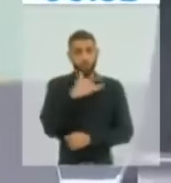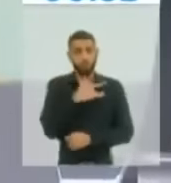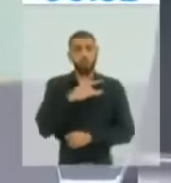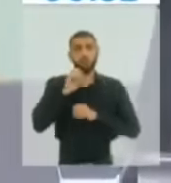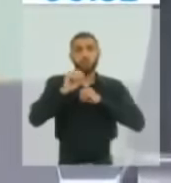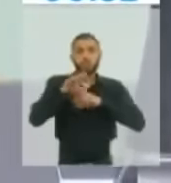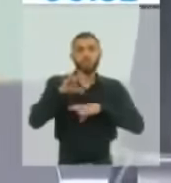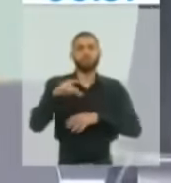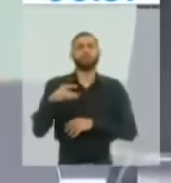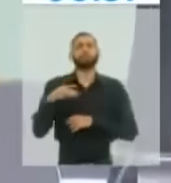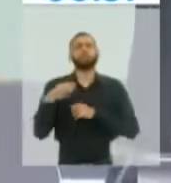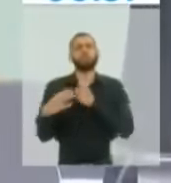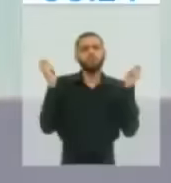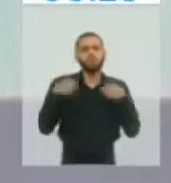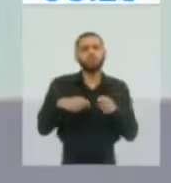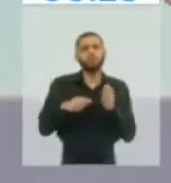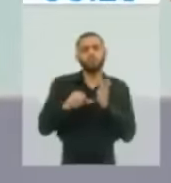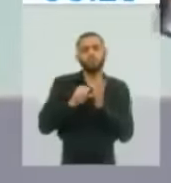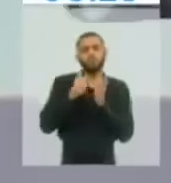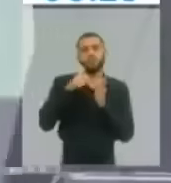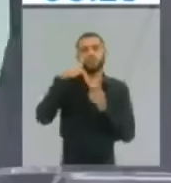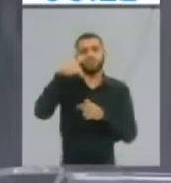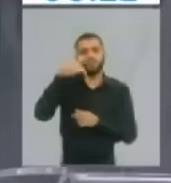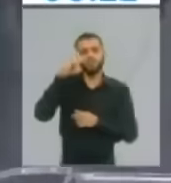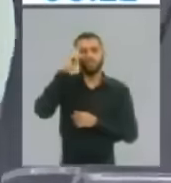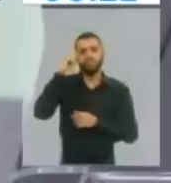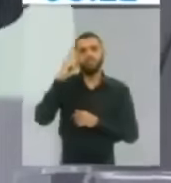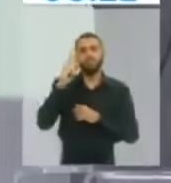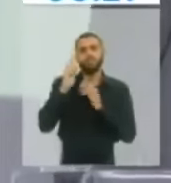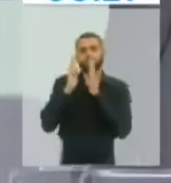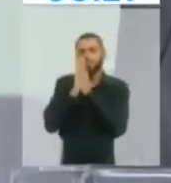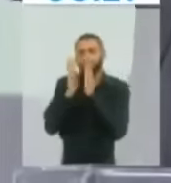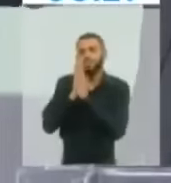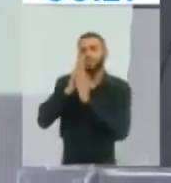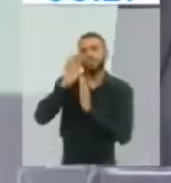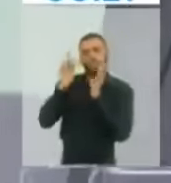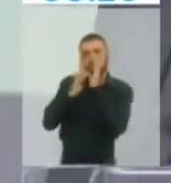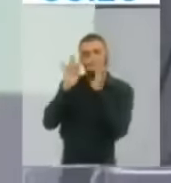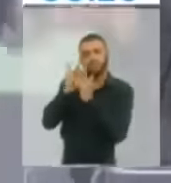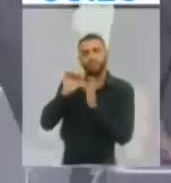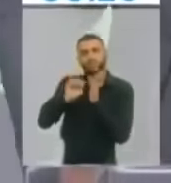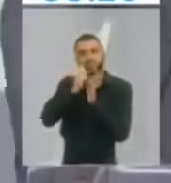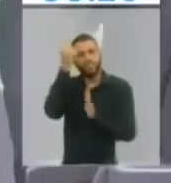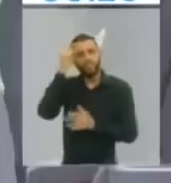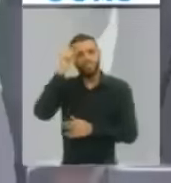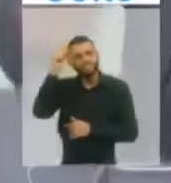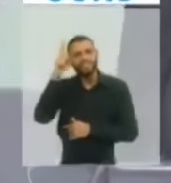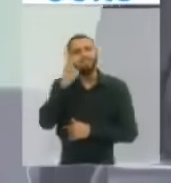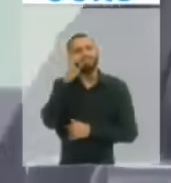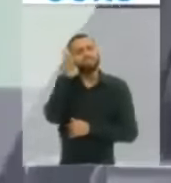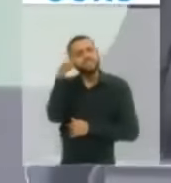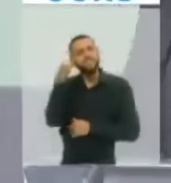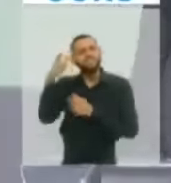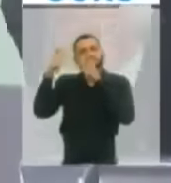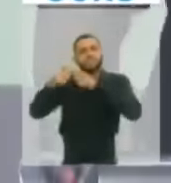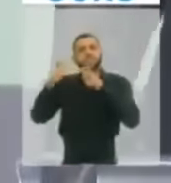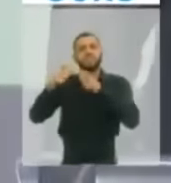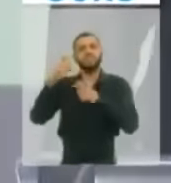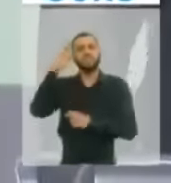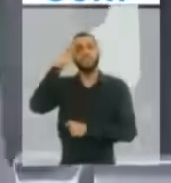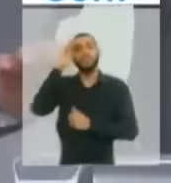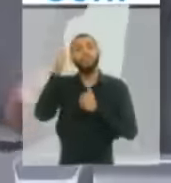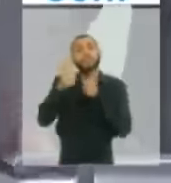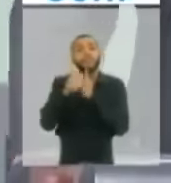um dia que estão mentindo para vocês vamos adorar o senhor vai buscar o senhor no oitavo dia comparece na unidade militar mais próxima da sua residência